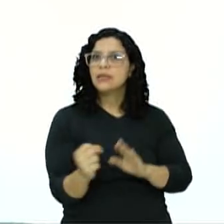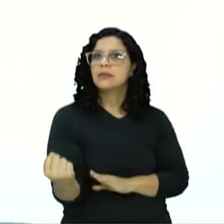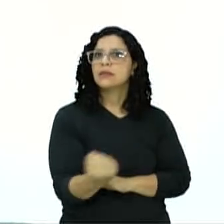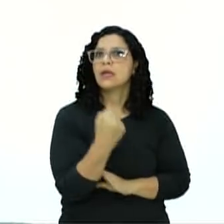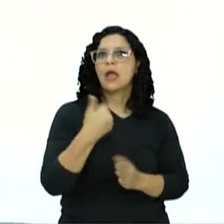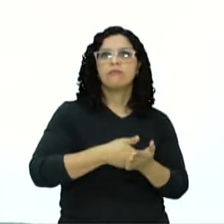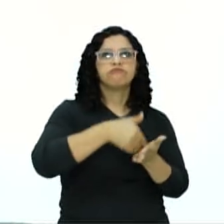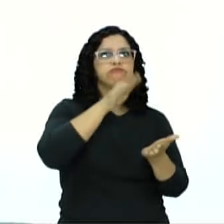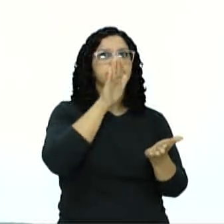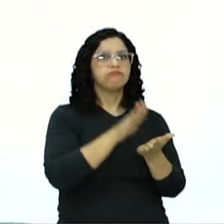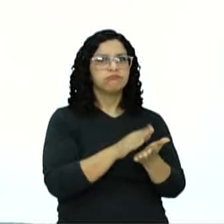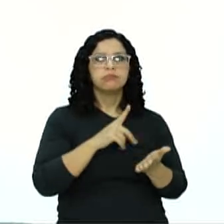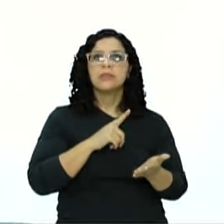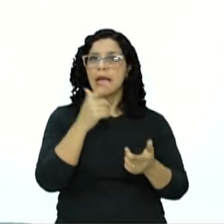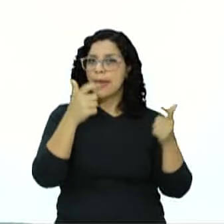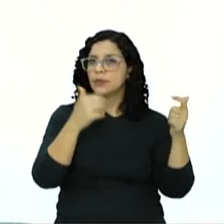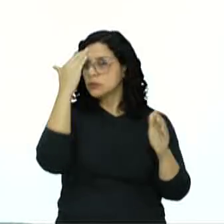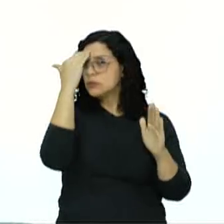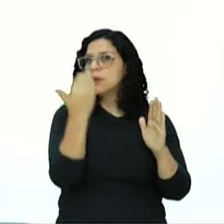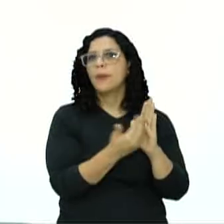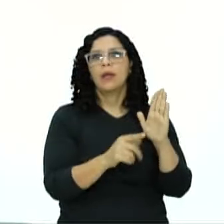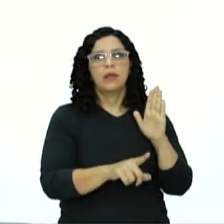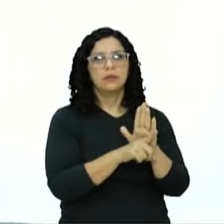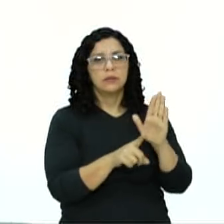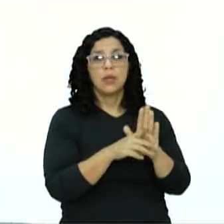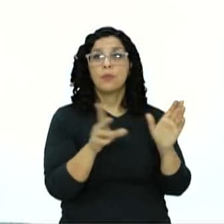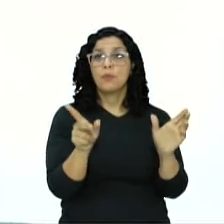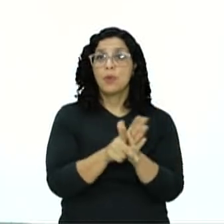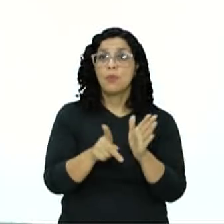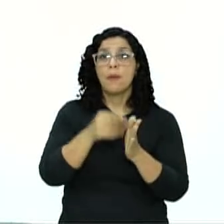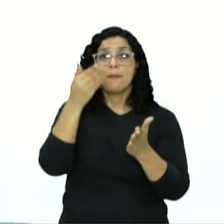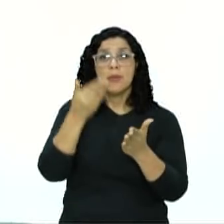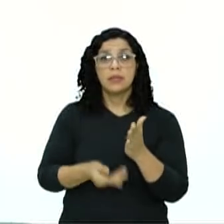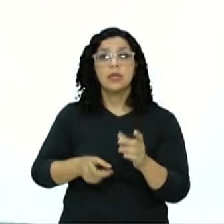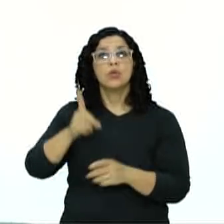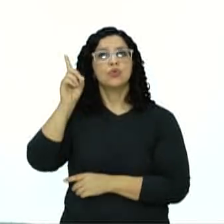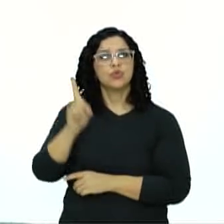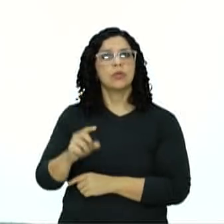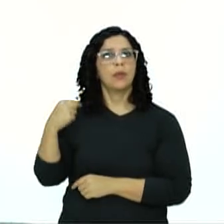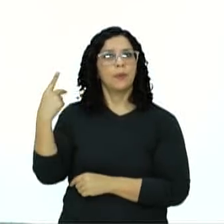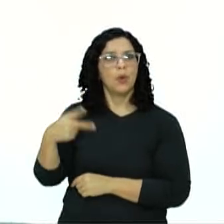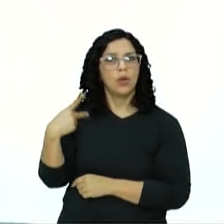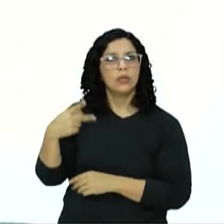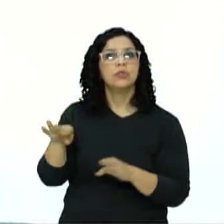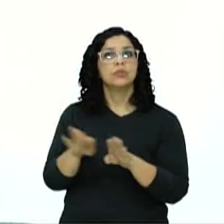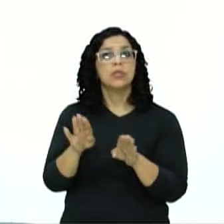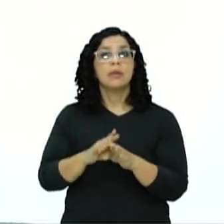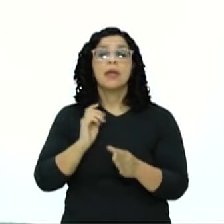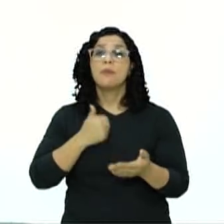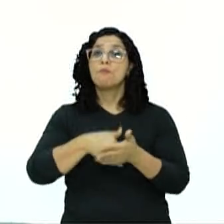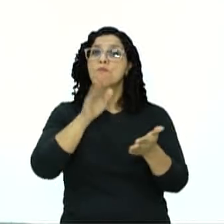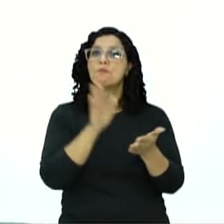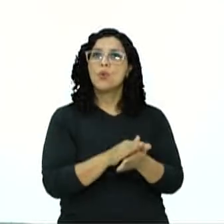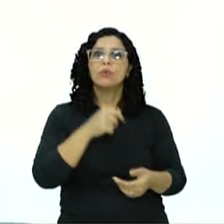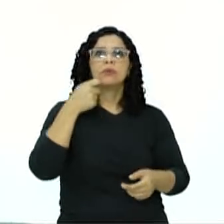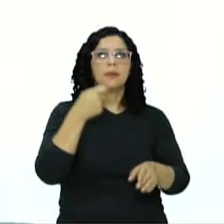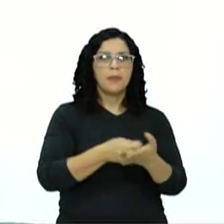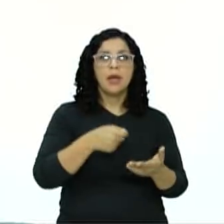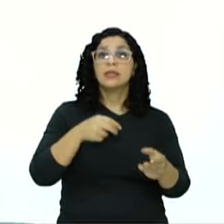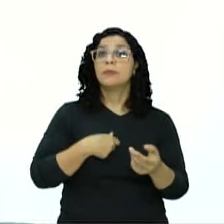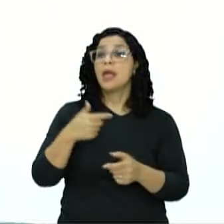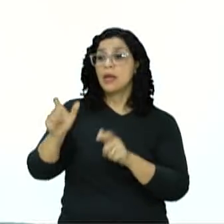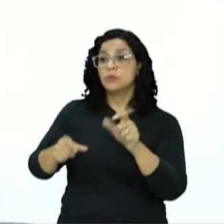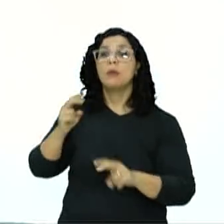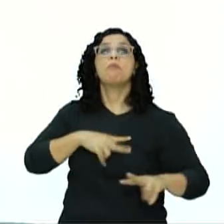graves punições para quem desrespeita, que vão desde a perda dos direitos políticos até o pagamento de multas e a prisão